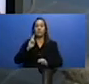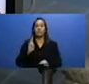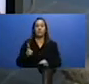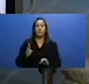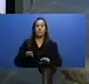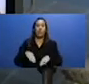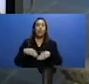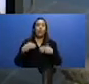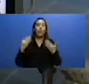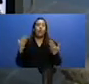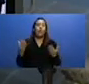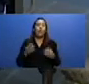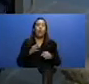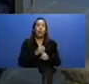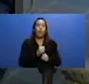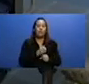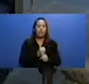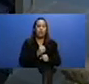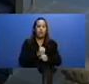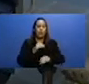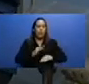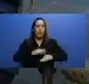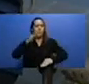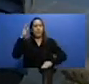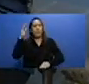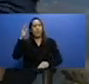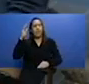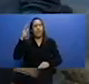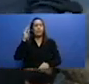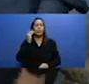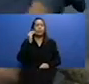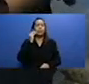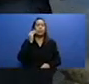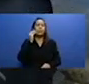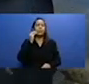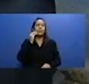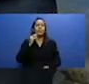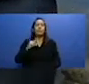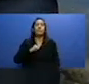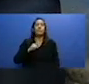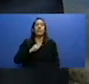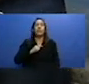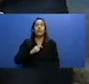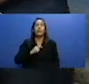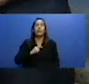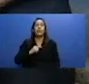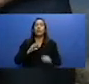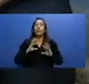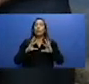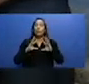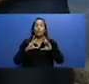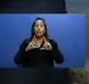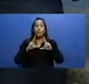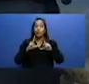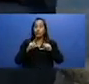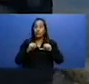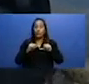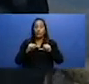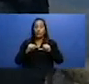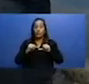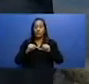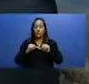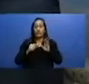Qual é a soma com maior chance de ser obtida? Então, tudo que está no gráfico é muito